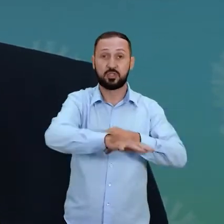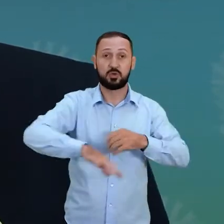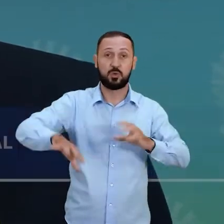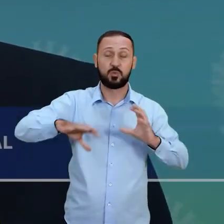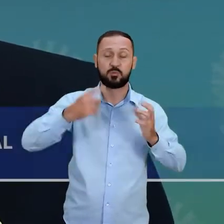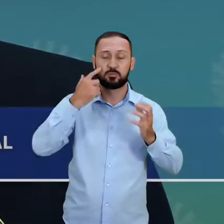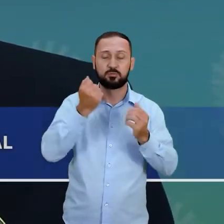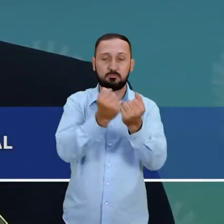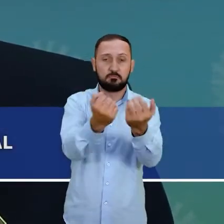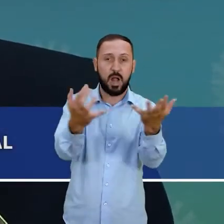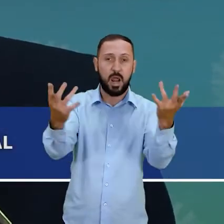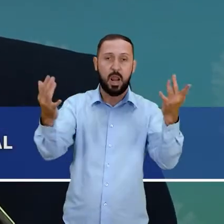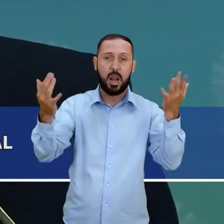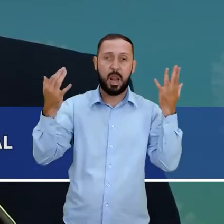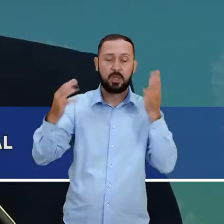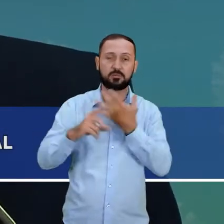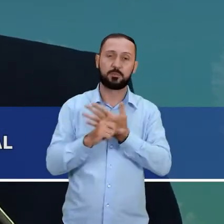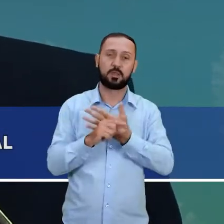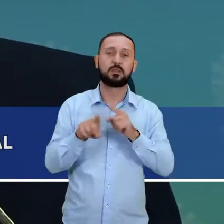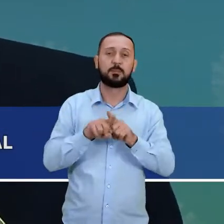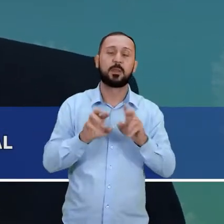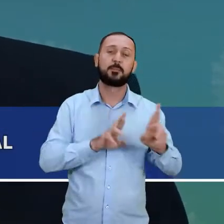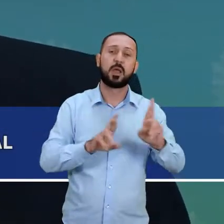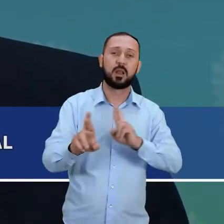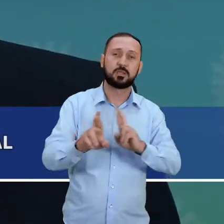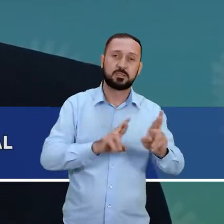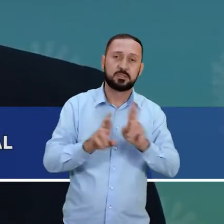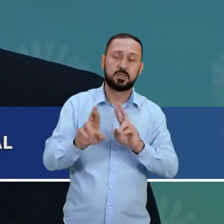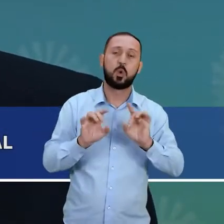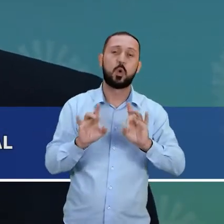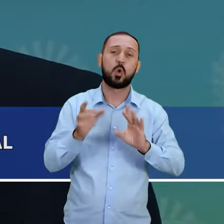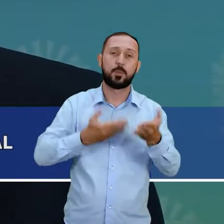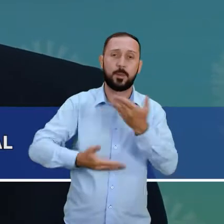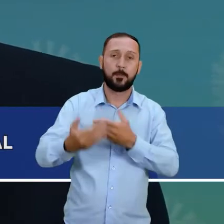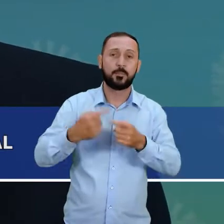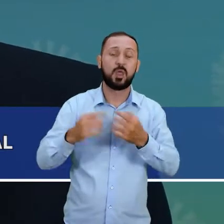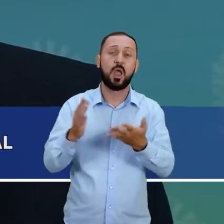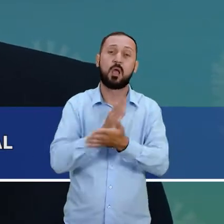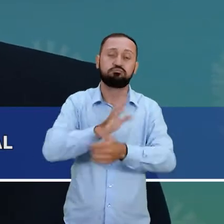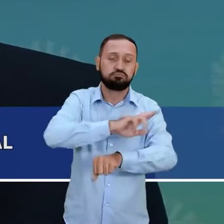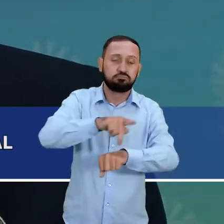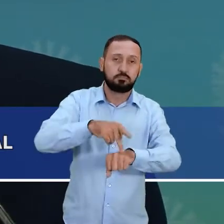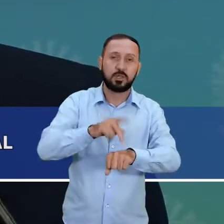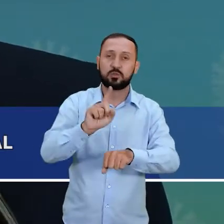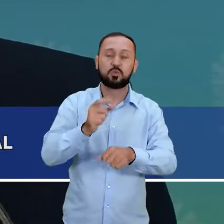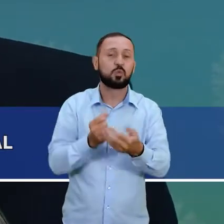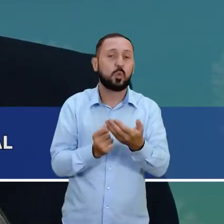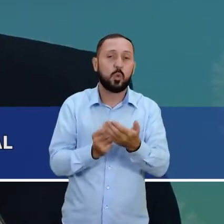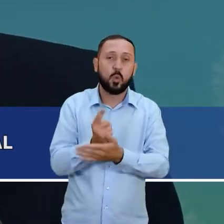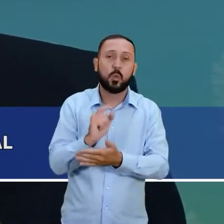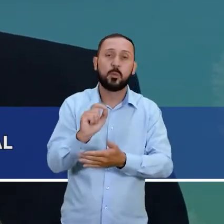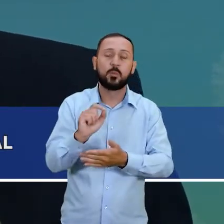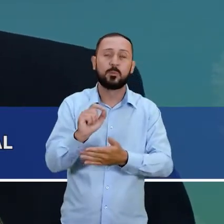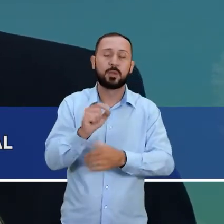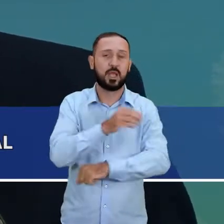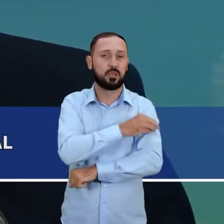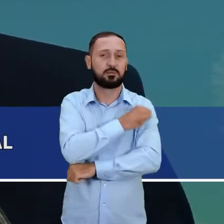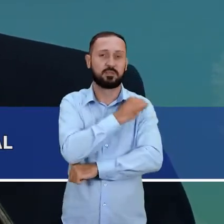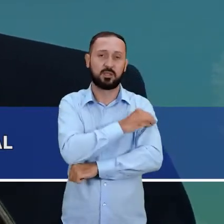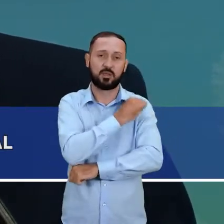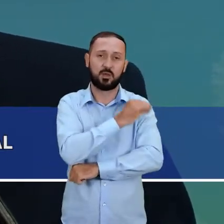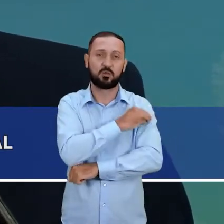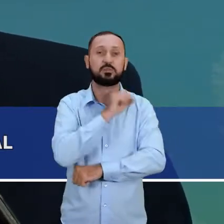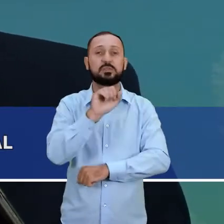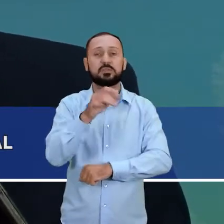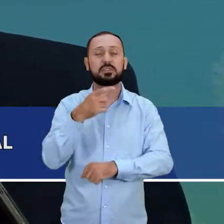para o bioma do Pantanal, inclusive para as nossas relações comerciais, porque alguns países não compram